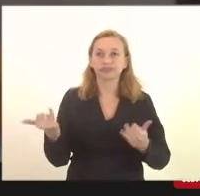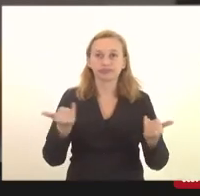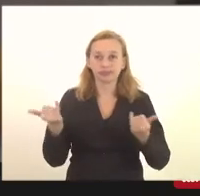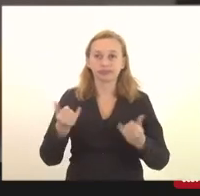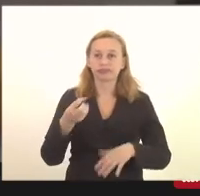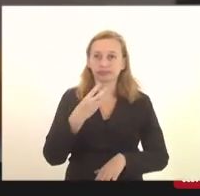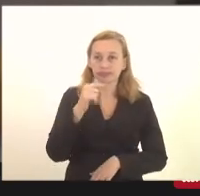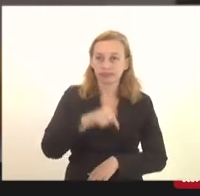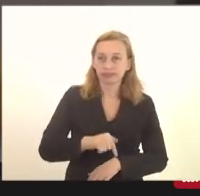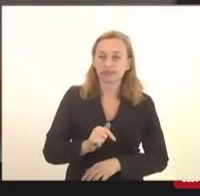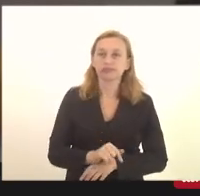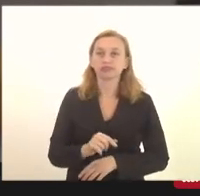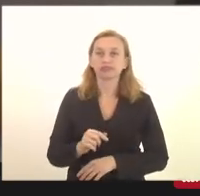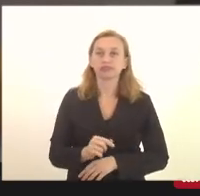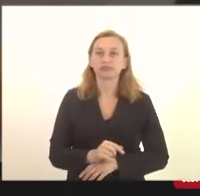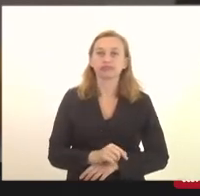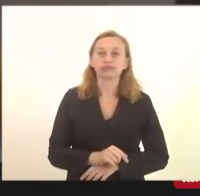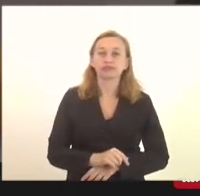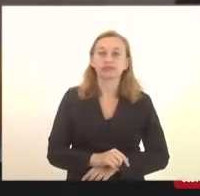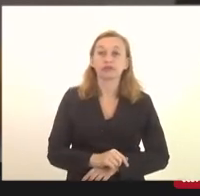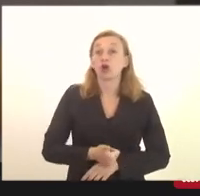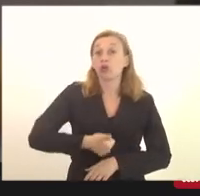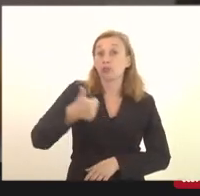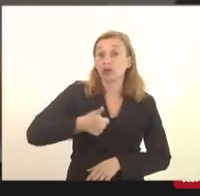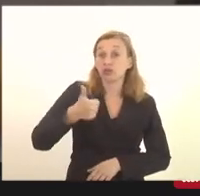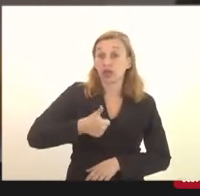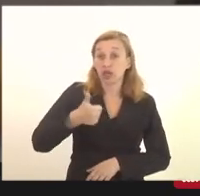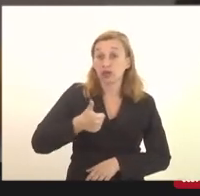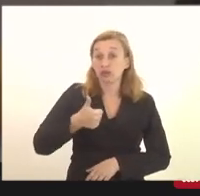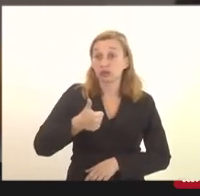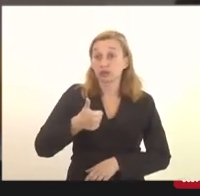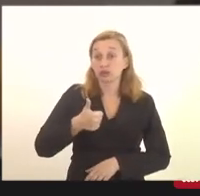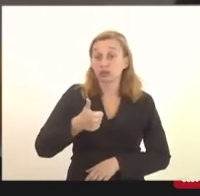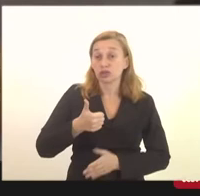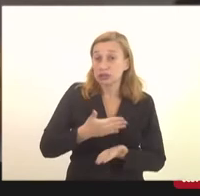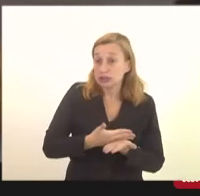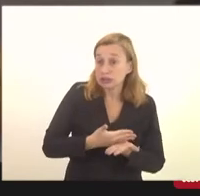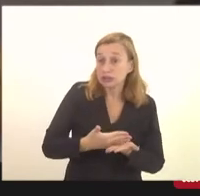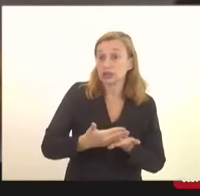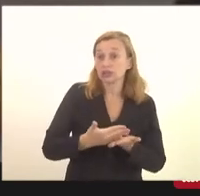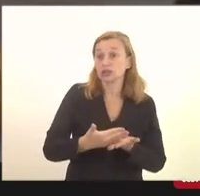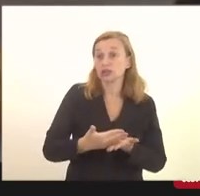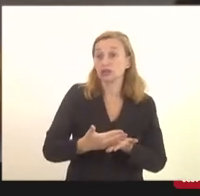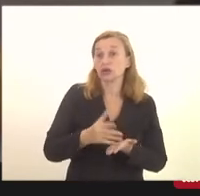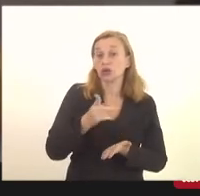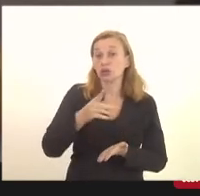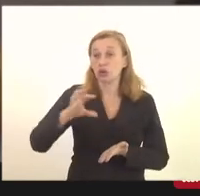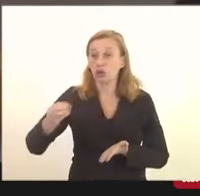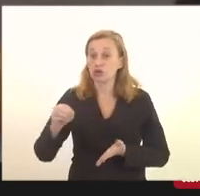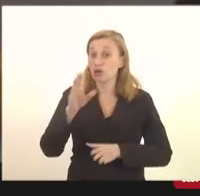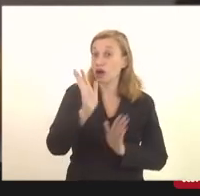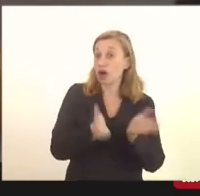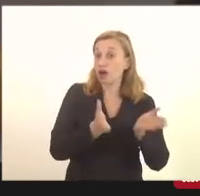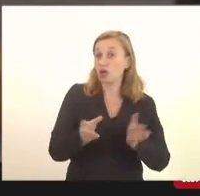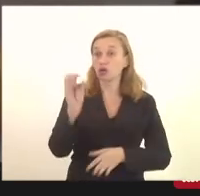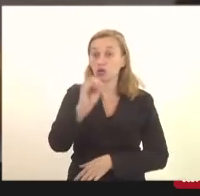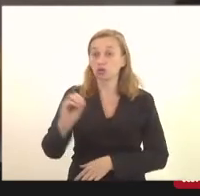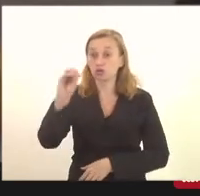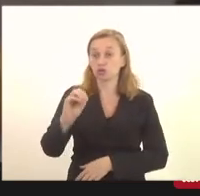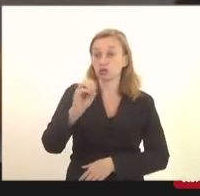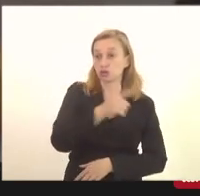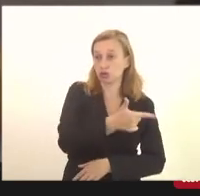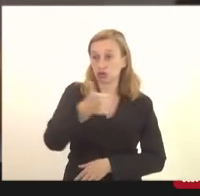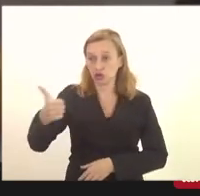aqui. A expectativa é de fazer o primeiro, vamos dizer, iniciar o primeiro poço nesse bloco agora em outubro de